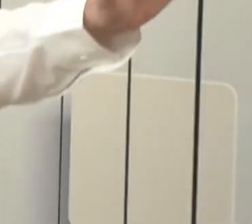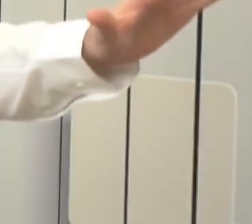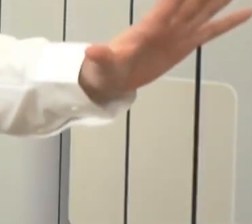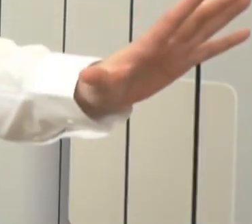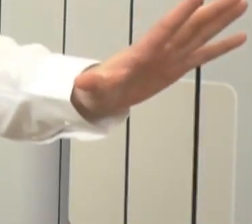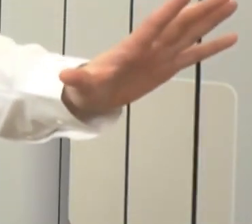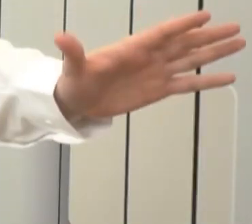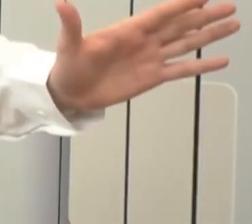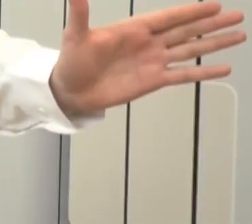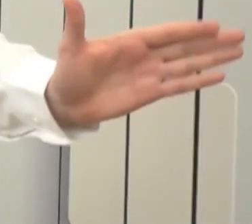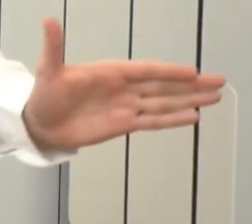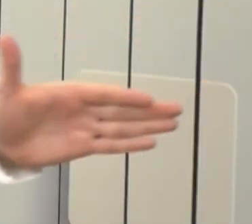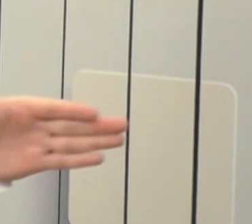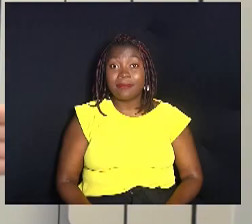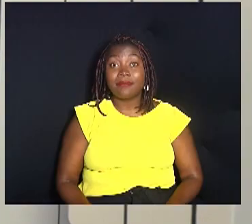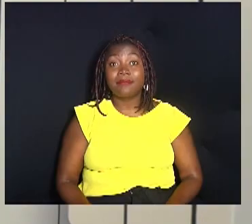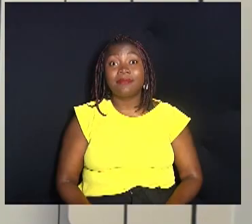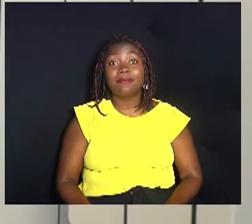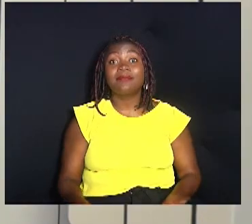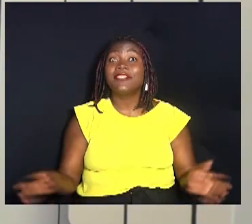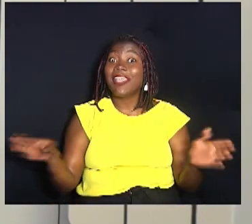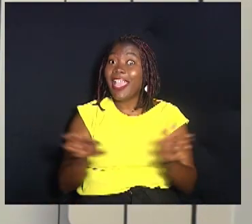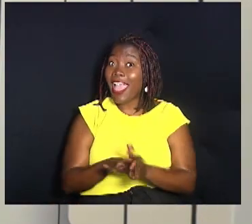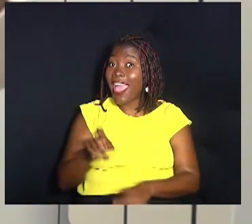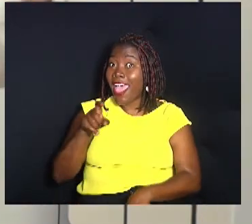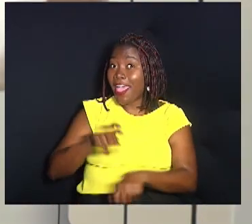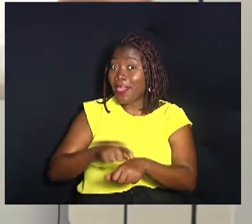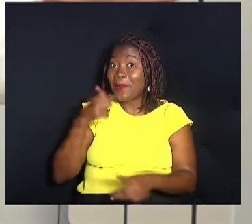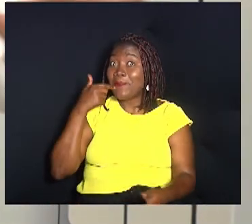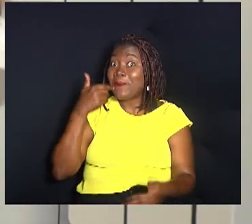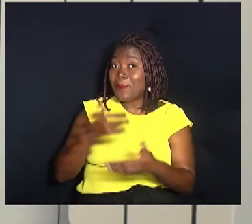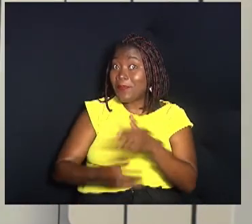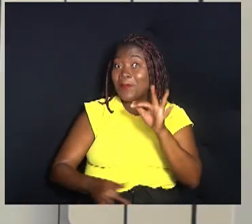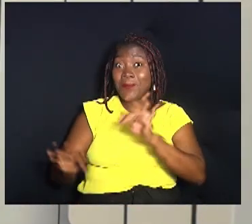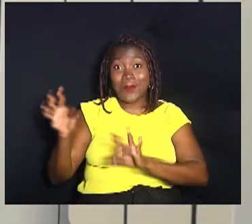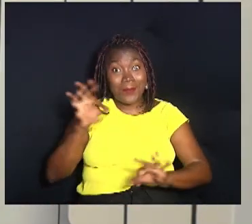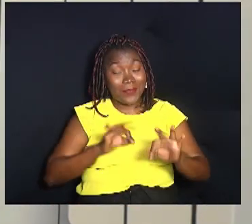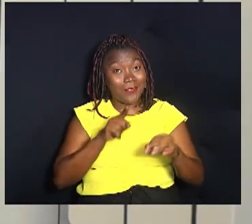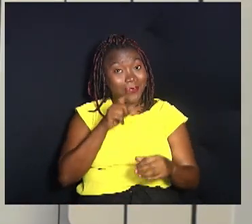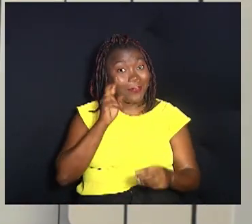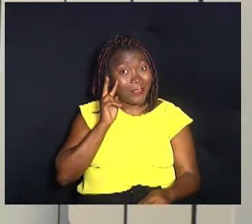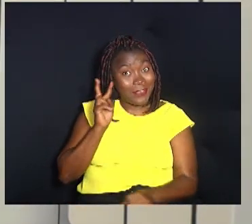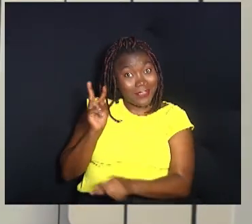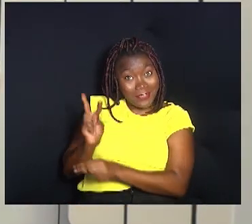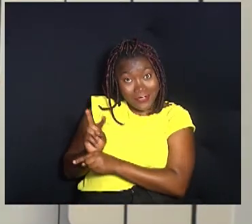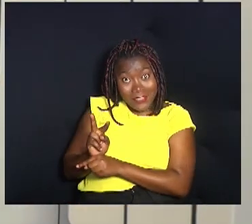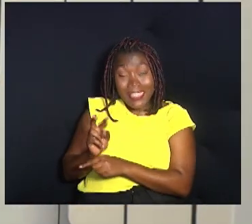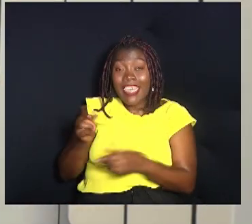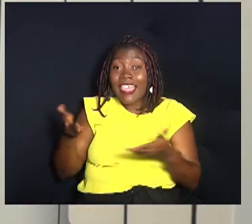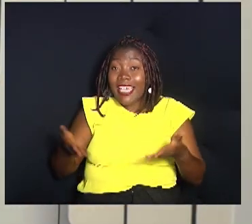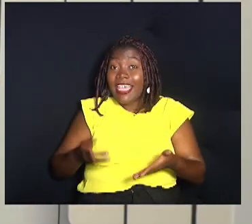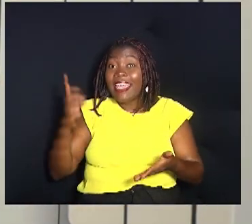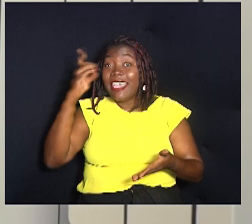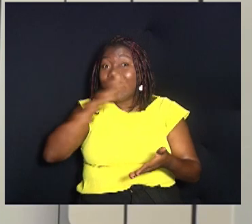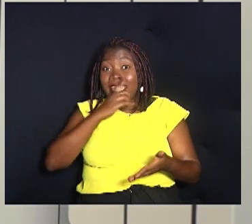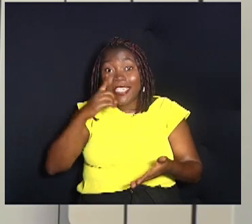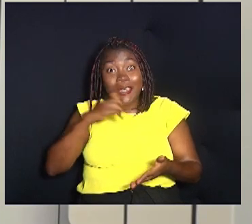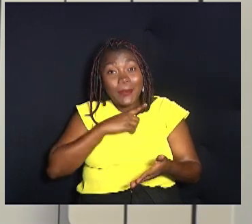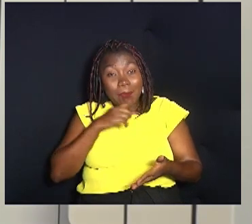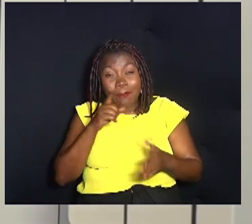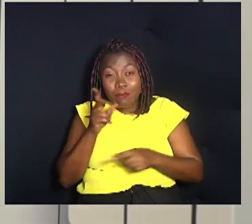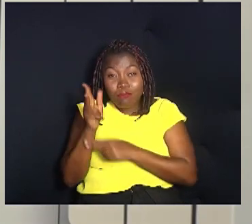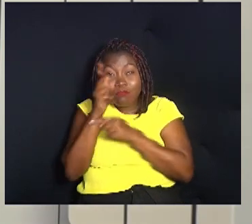Então está chegando a hora, é reta final de preparação, você viu aí. Neste domingo tem cobertura completa da TV